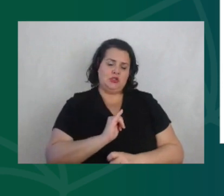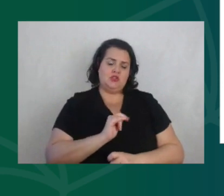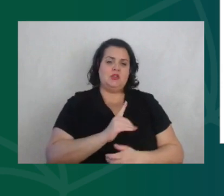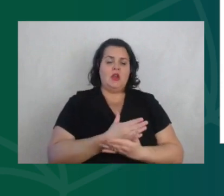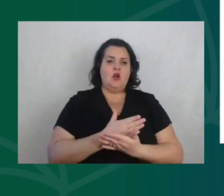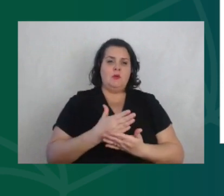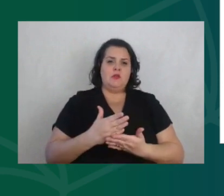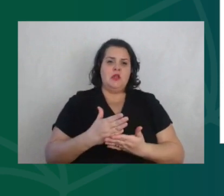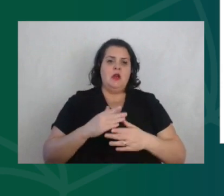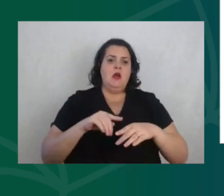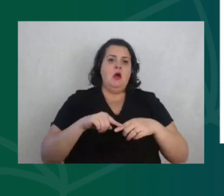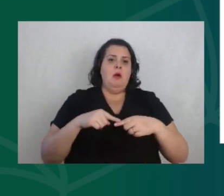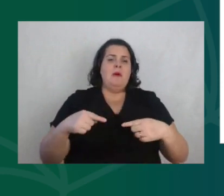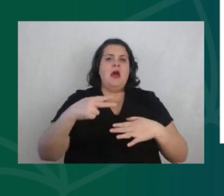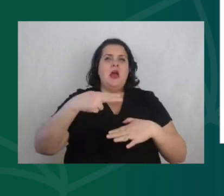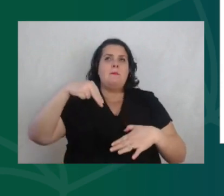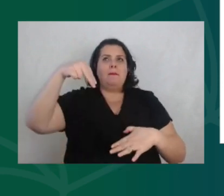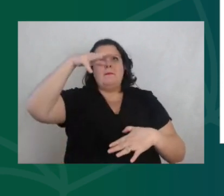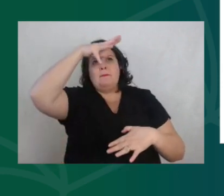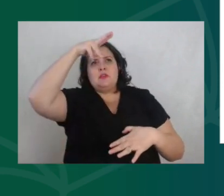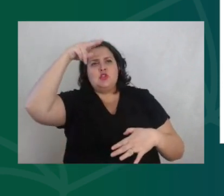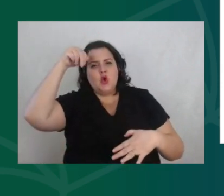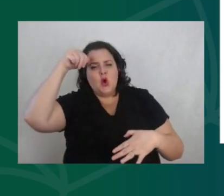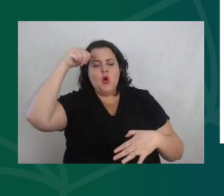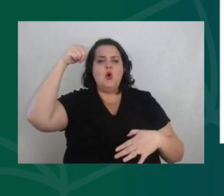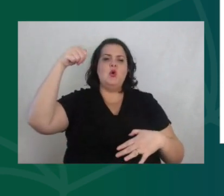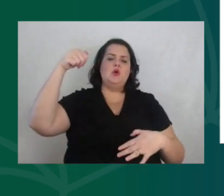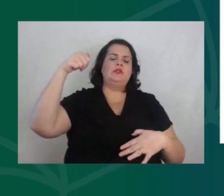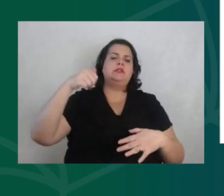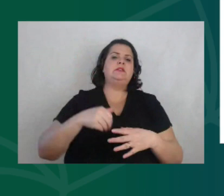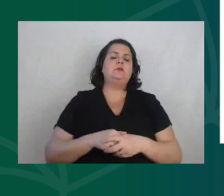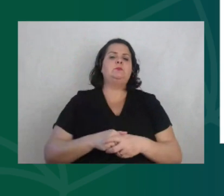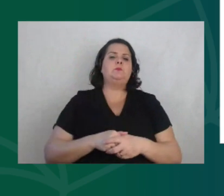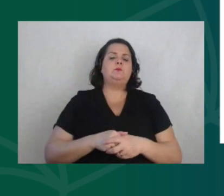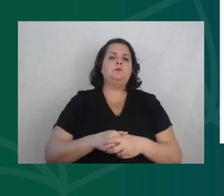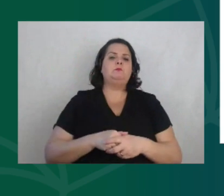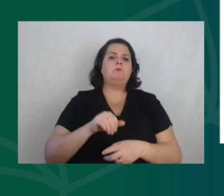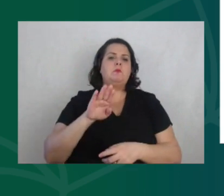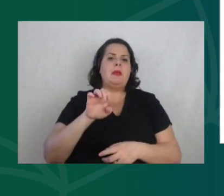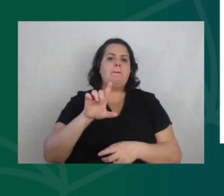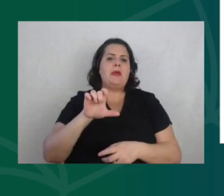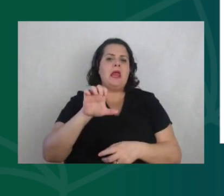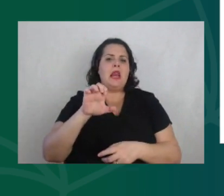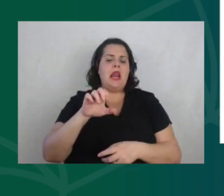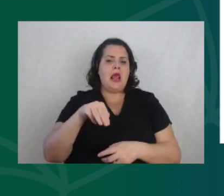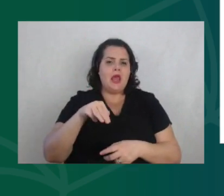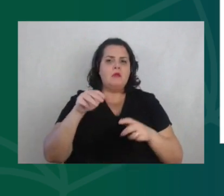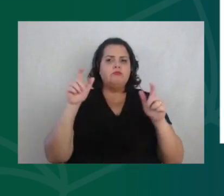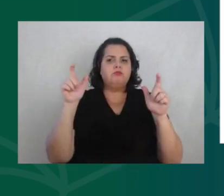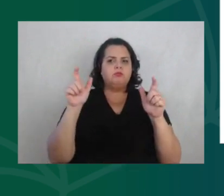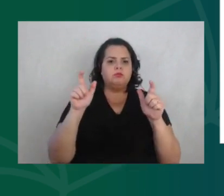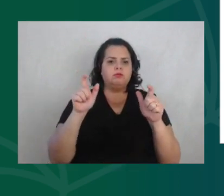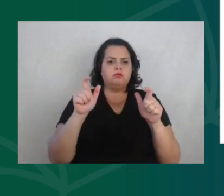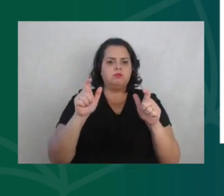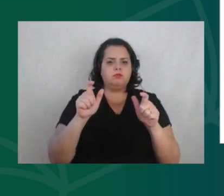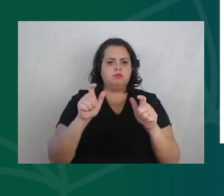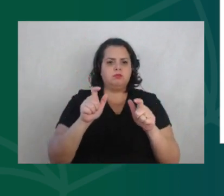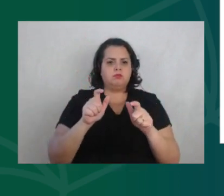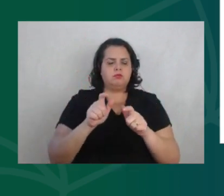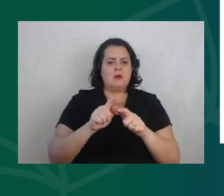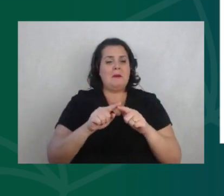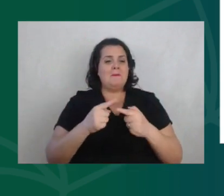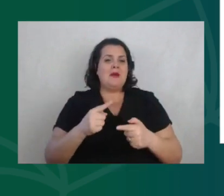norte, né, Amazonas, Belém, os casos diminuíram muito, mas, por exemplo,